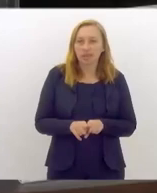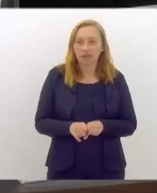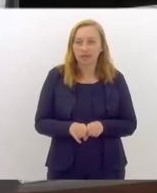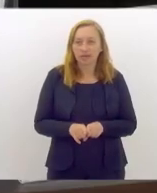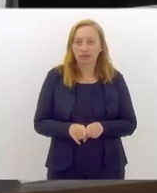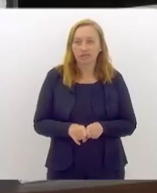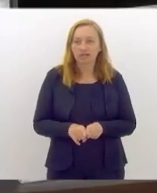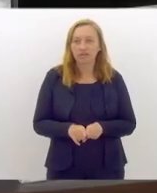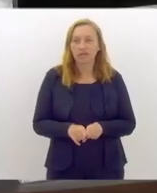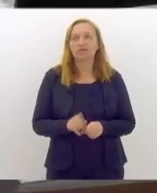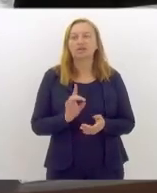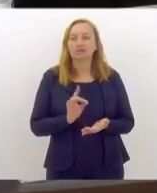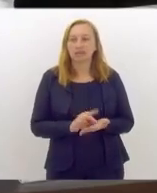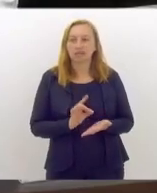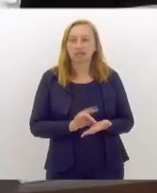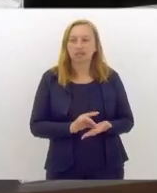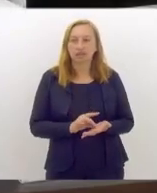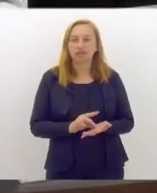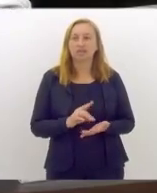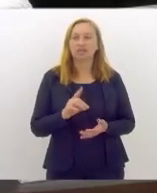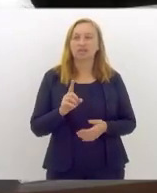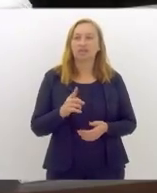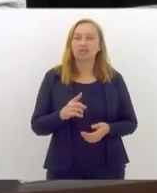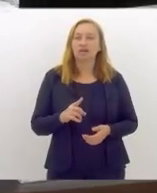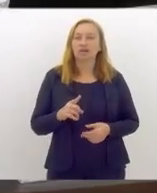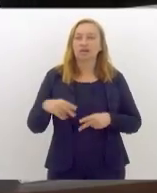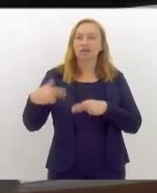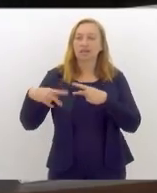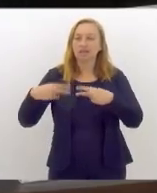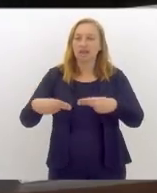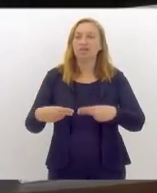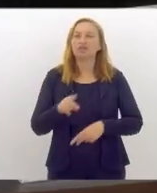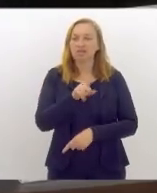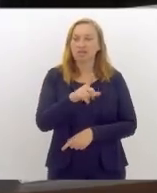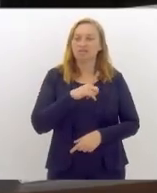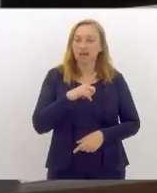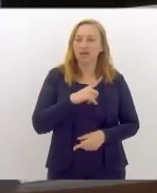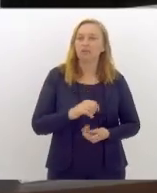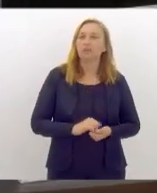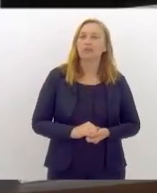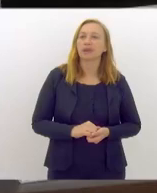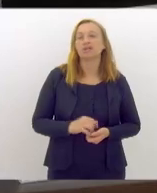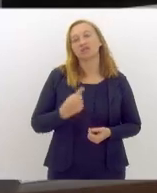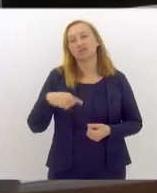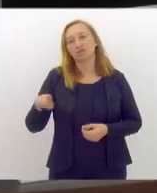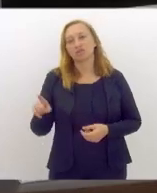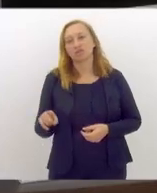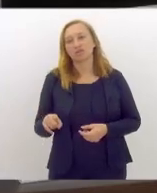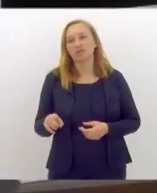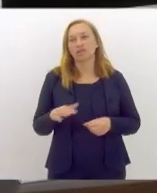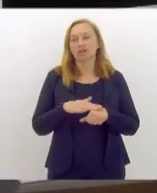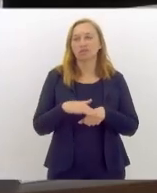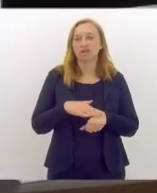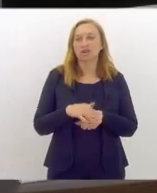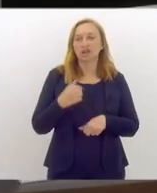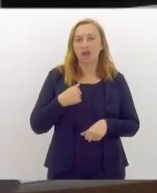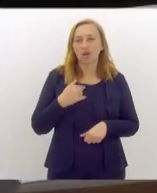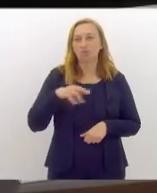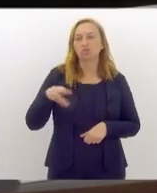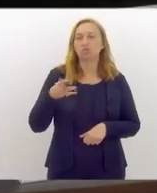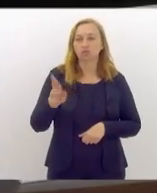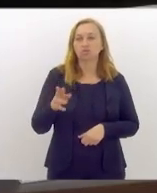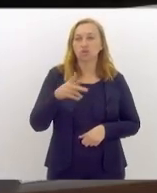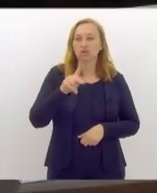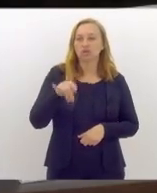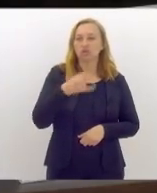sacramento Realmente esse DNA que você tem do afroreg foi quando a gente foi naquela mediação que teve eu você Júnior João